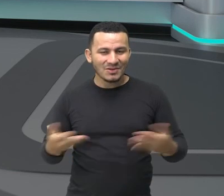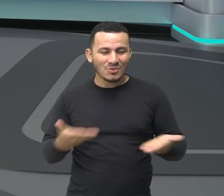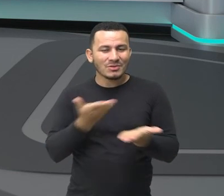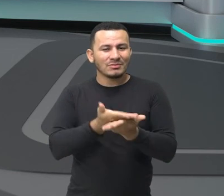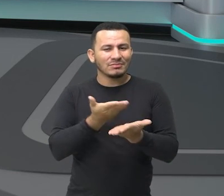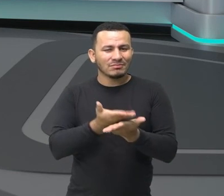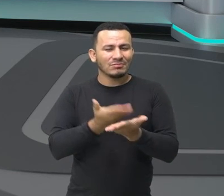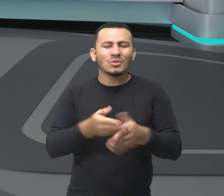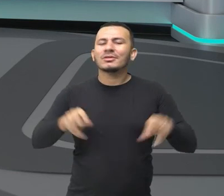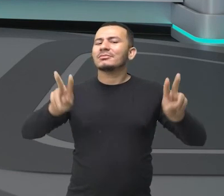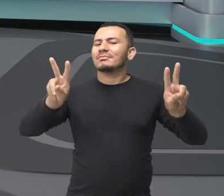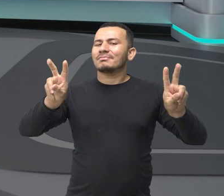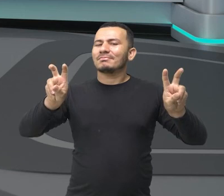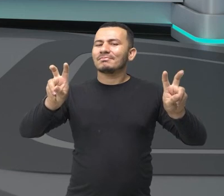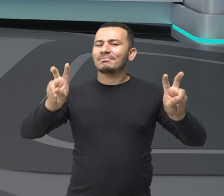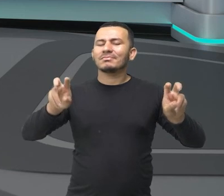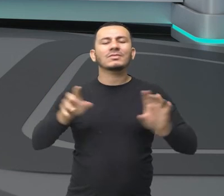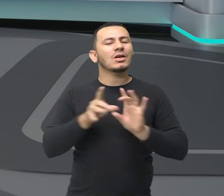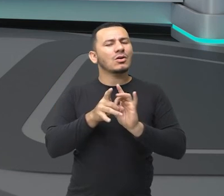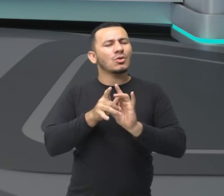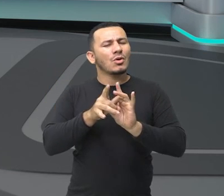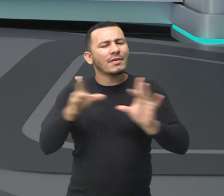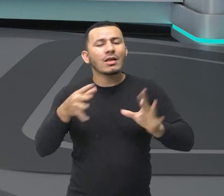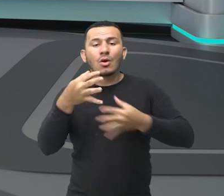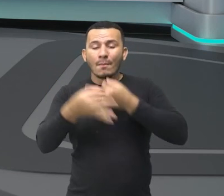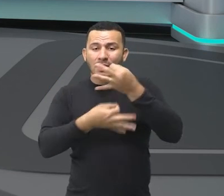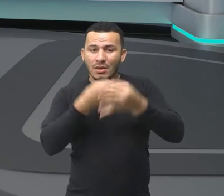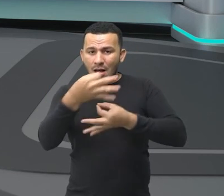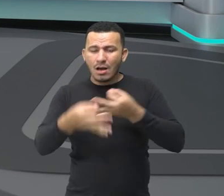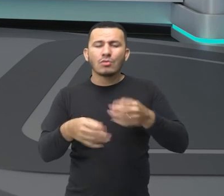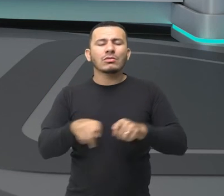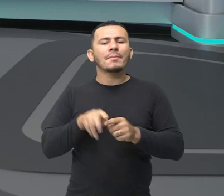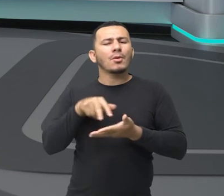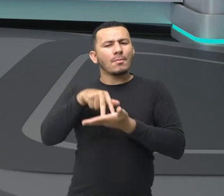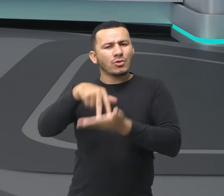aula, tá bom? Sobre essa questão da emissão da opinião,